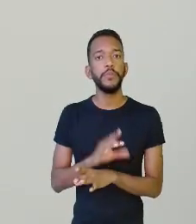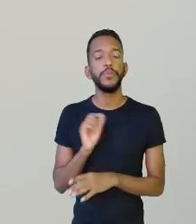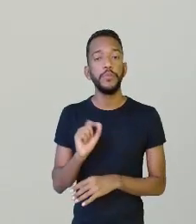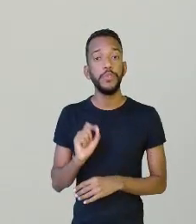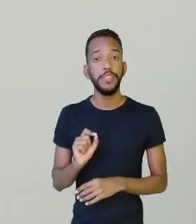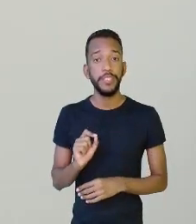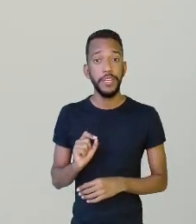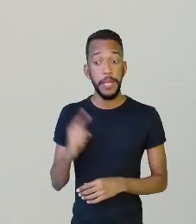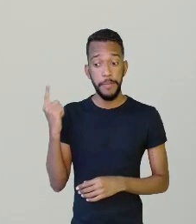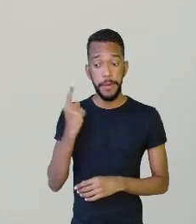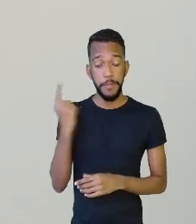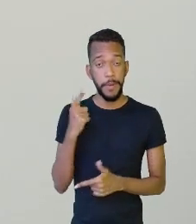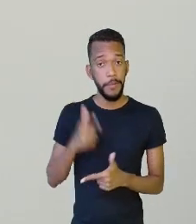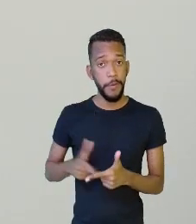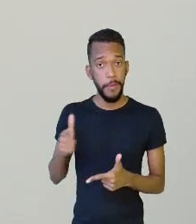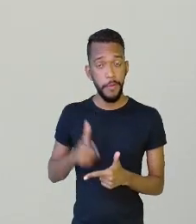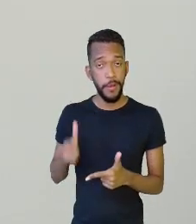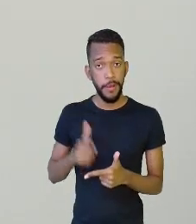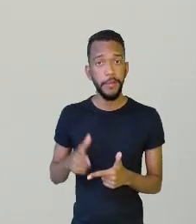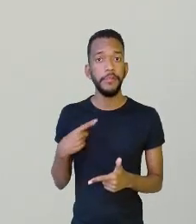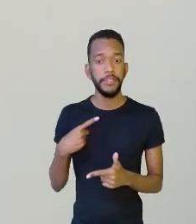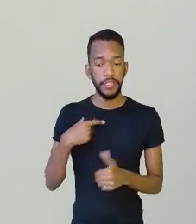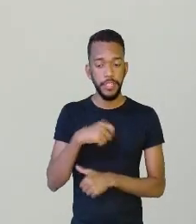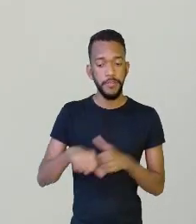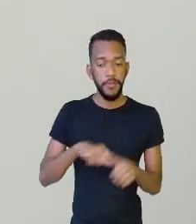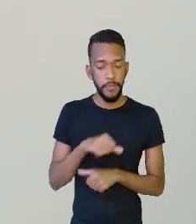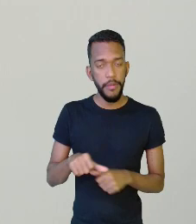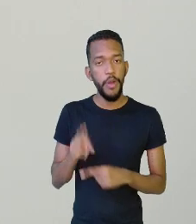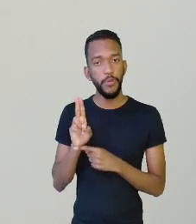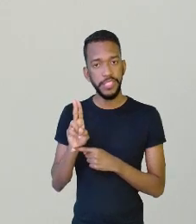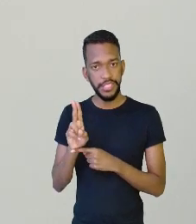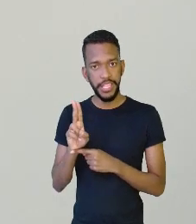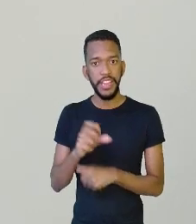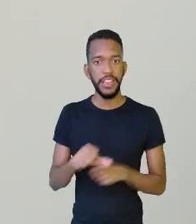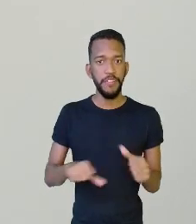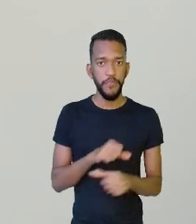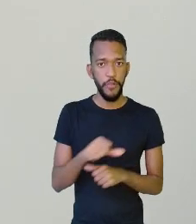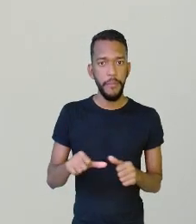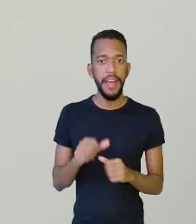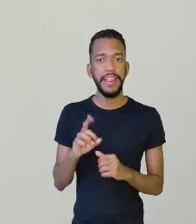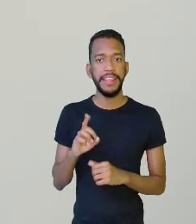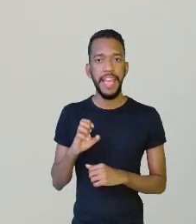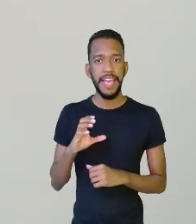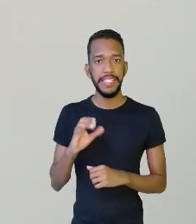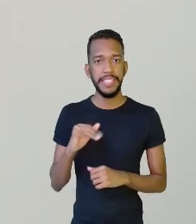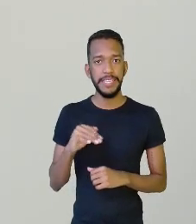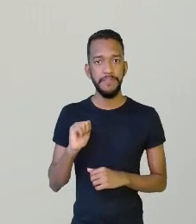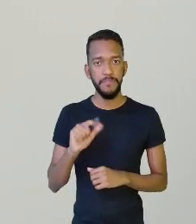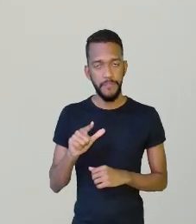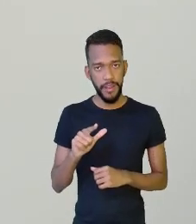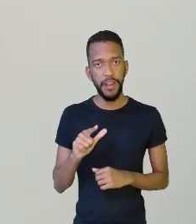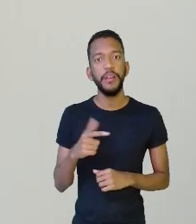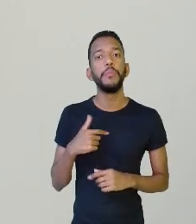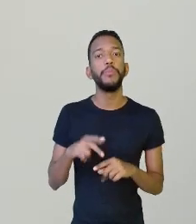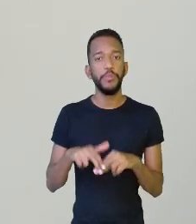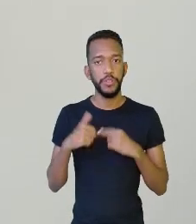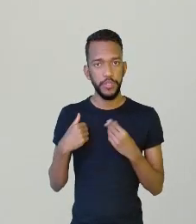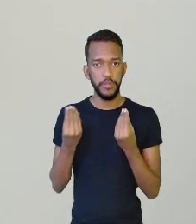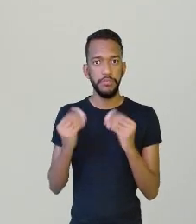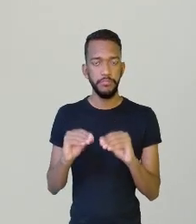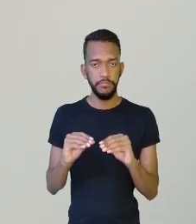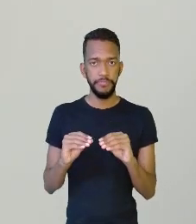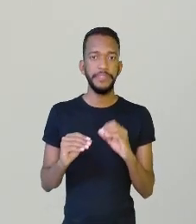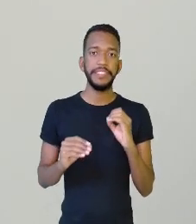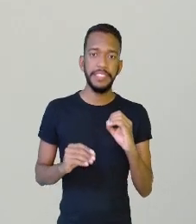nosso primeiro problema, transformar essa unidade em decimal. Por isso que eu acrescentei o 0 e virou 10,